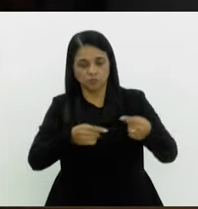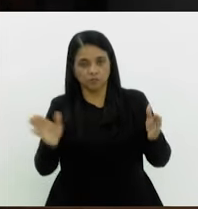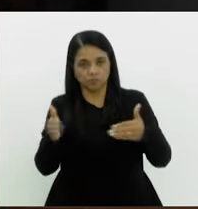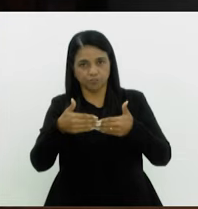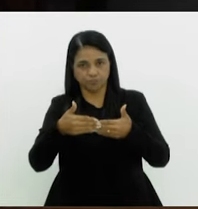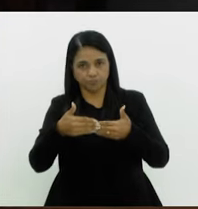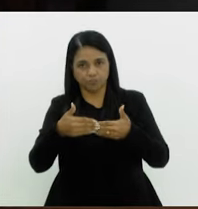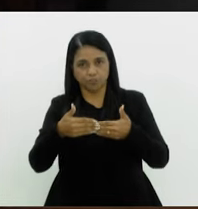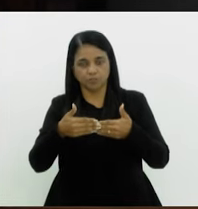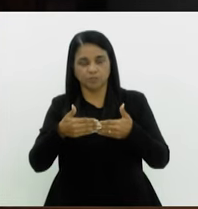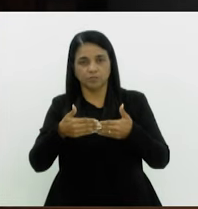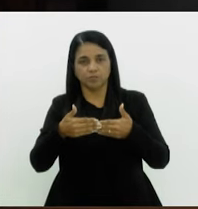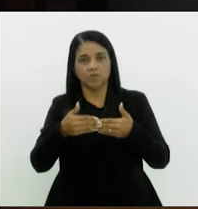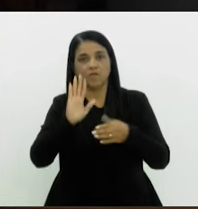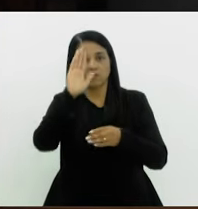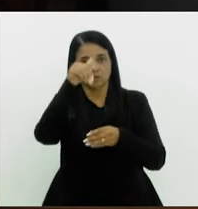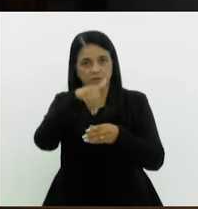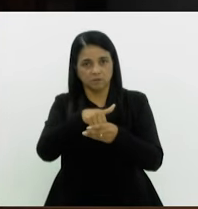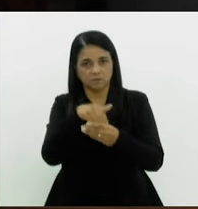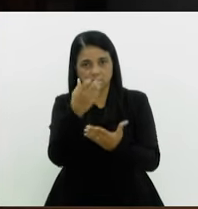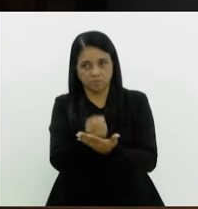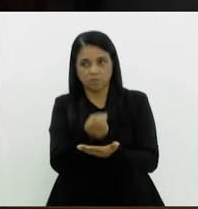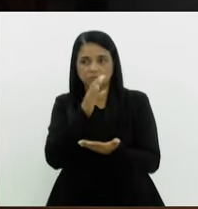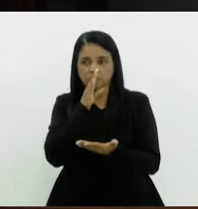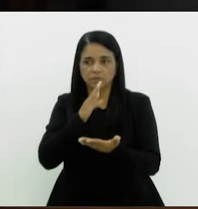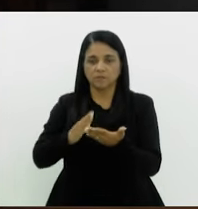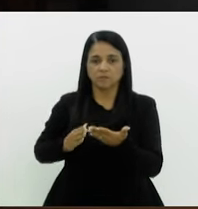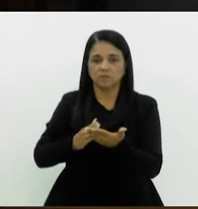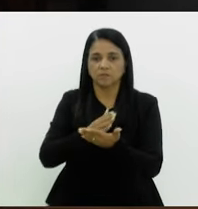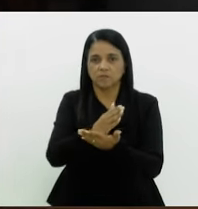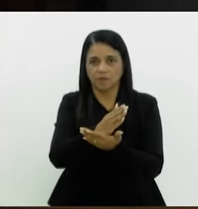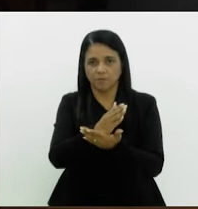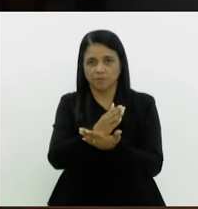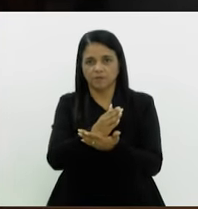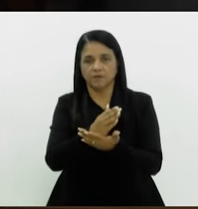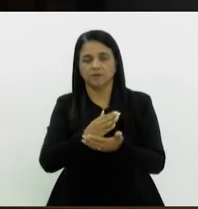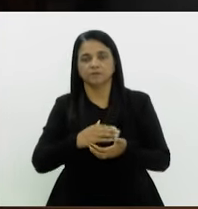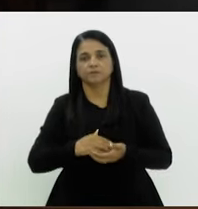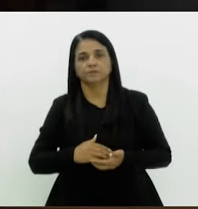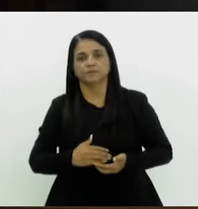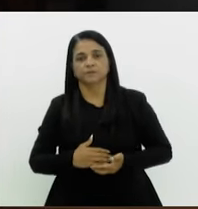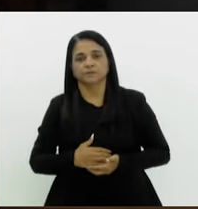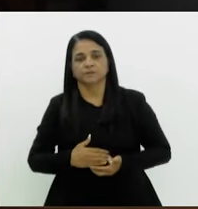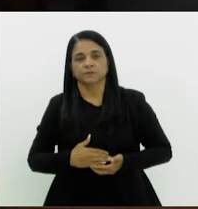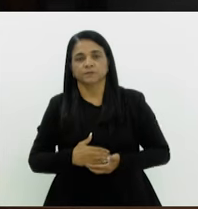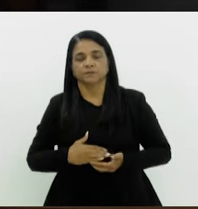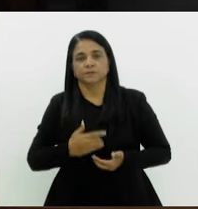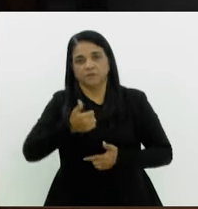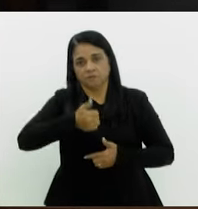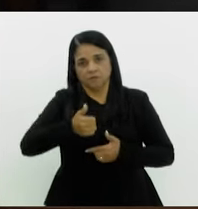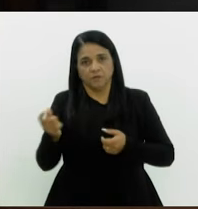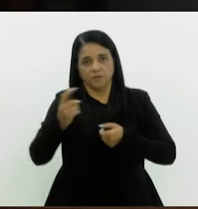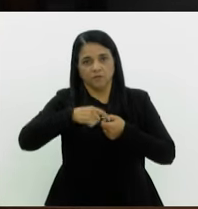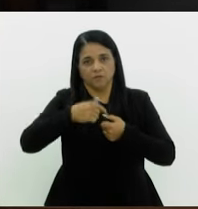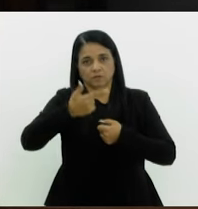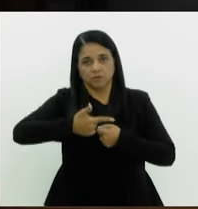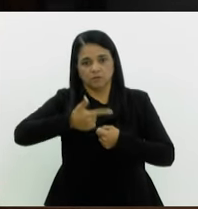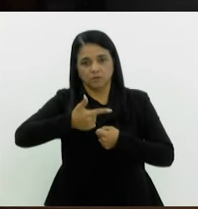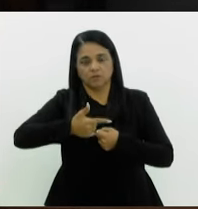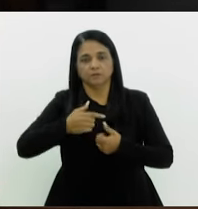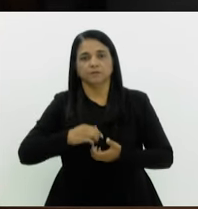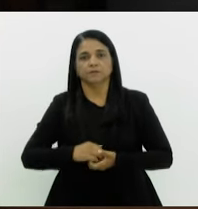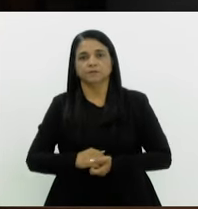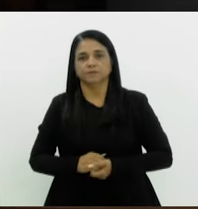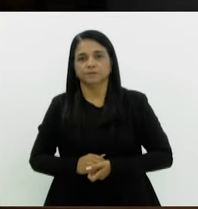a discussão. Em votação, senhores que aprovam, permaneçam como estão. Aprovado em primeira, retorna em